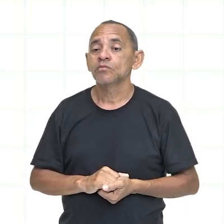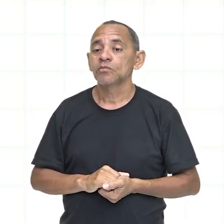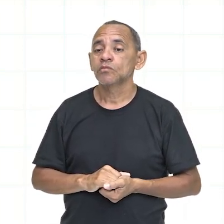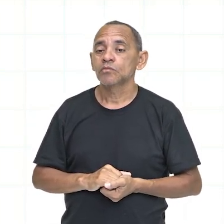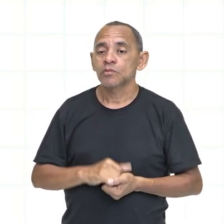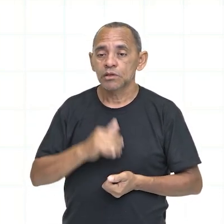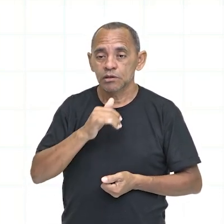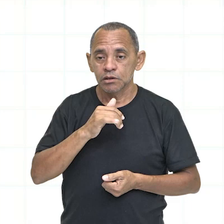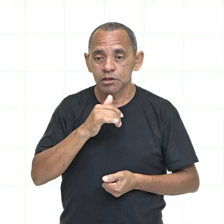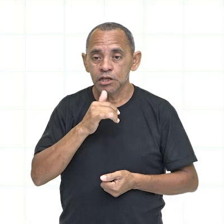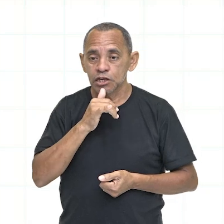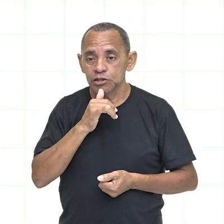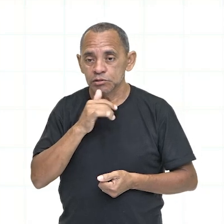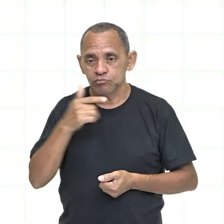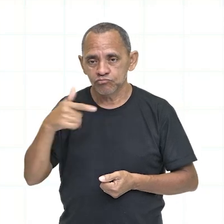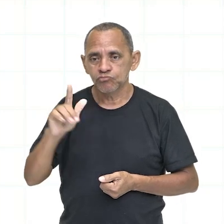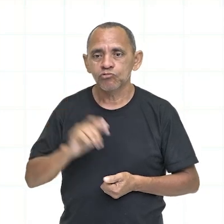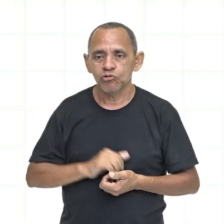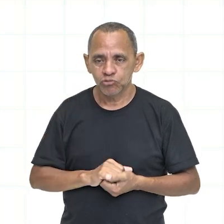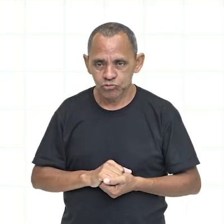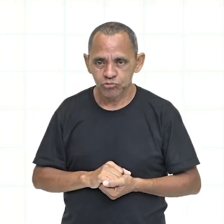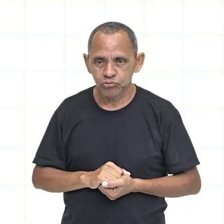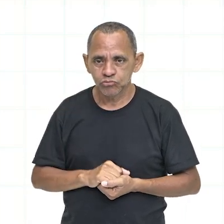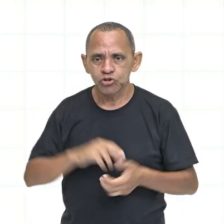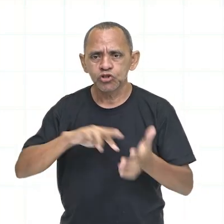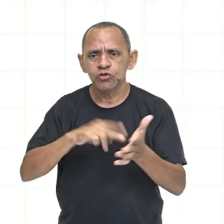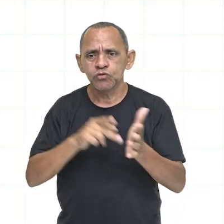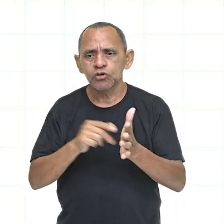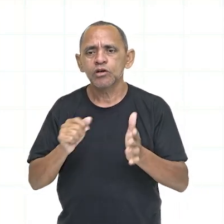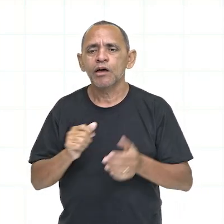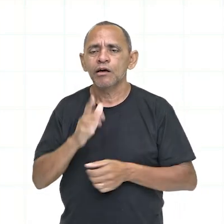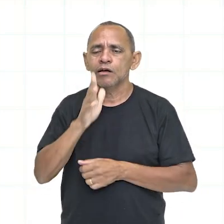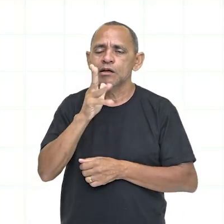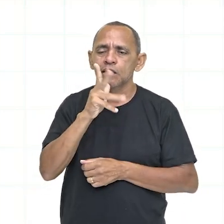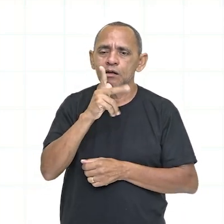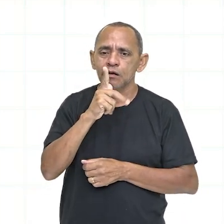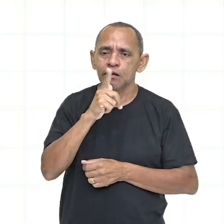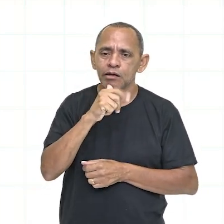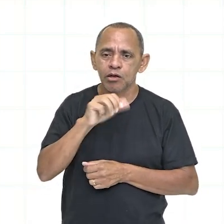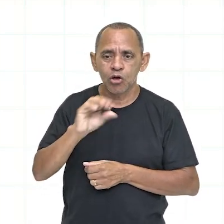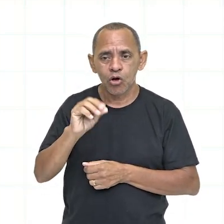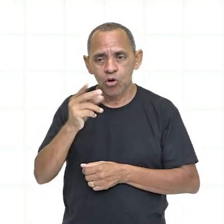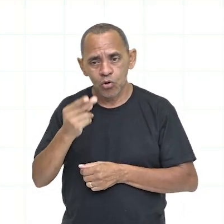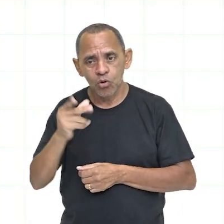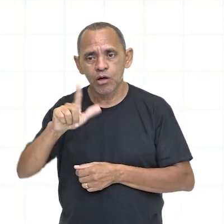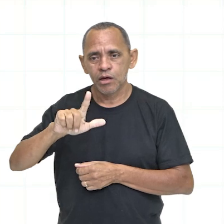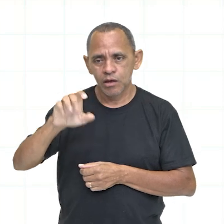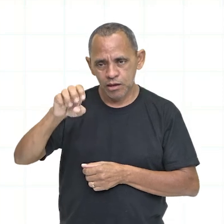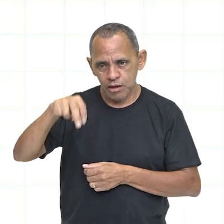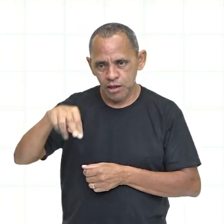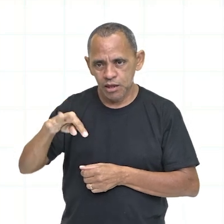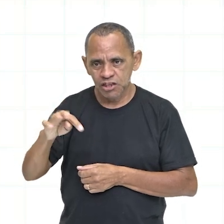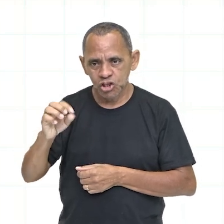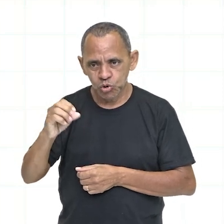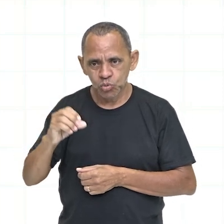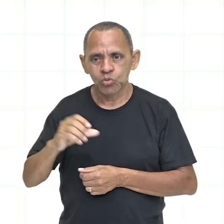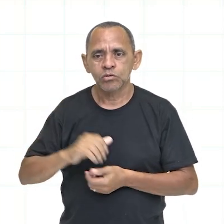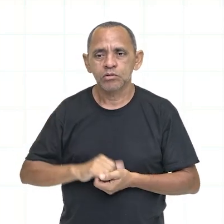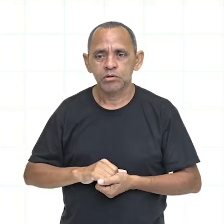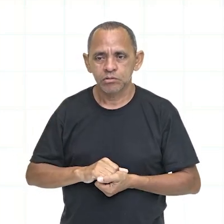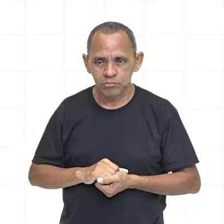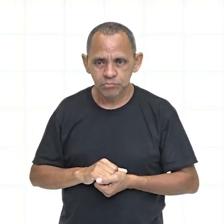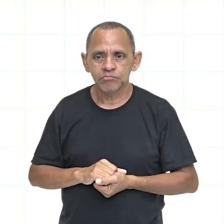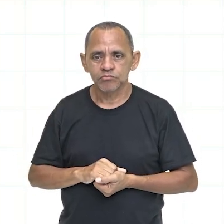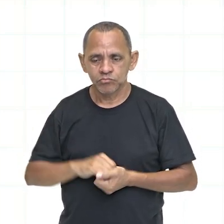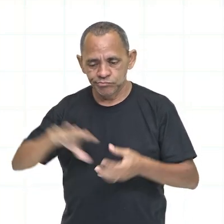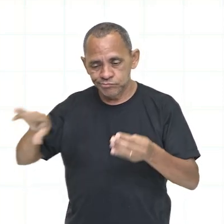significa devagar, é um adjetivo, é uma qualidade, né? Devagar, lento. E aí eu tenho o acréscimo do